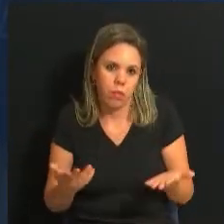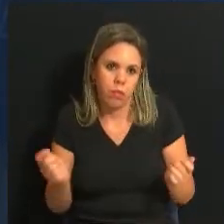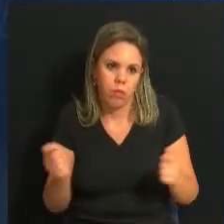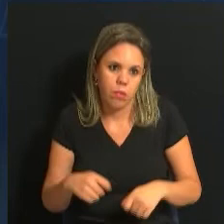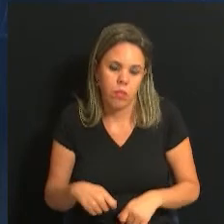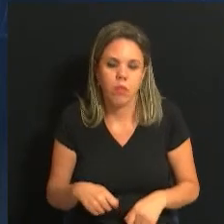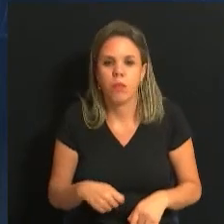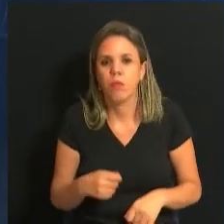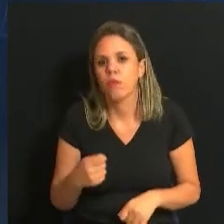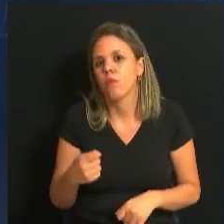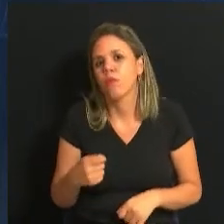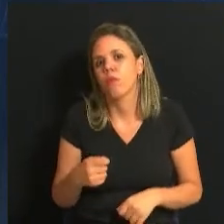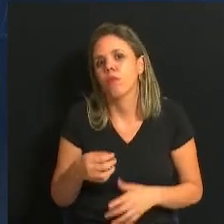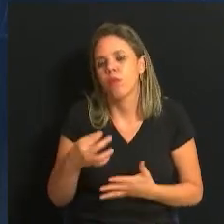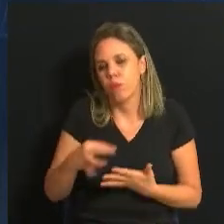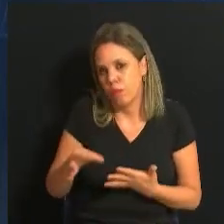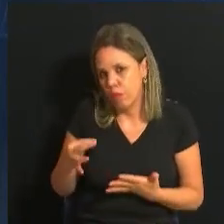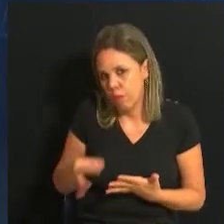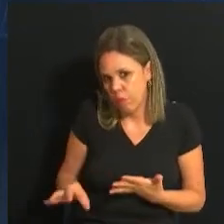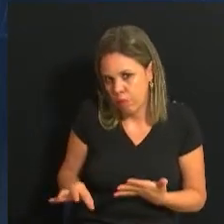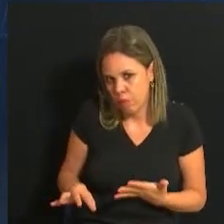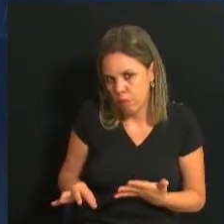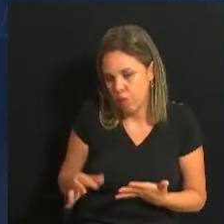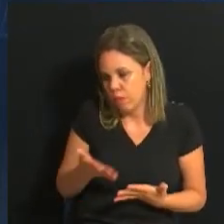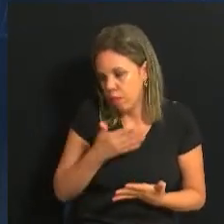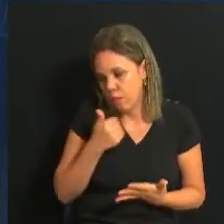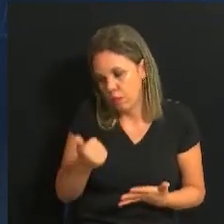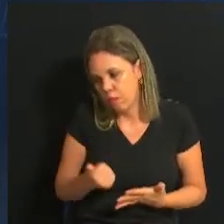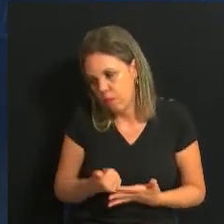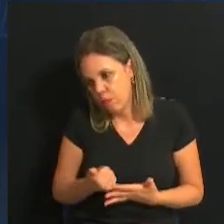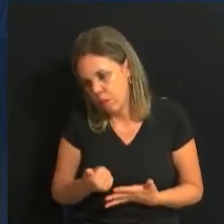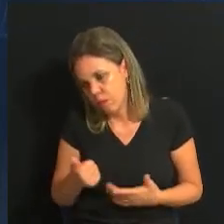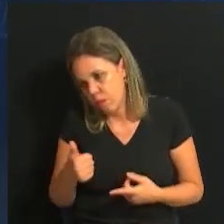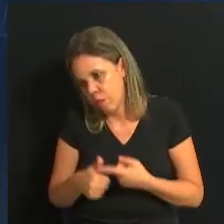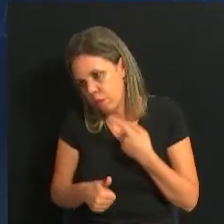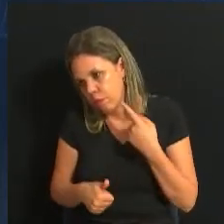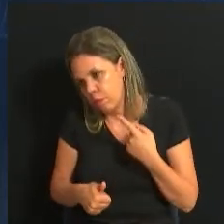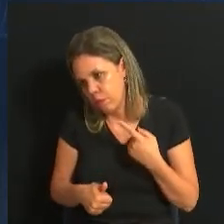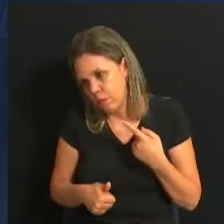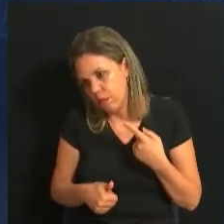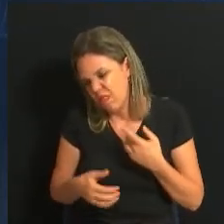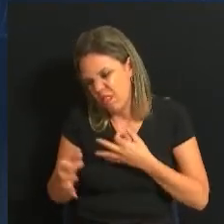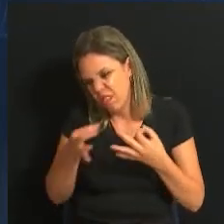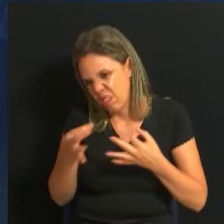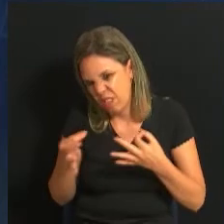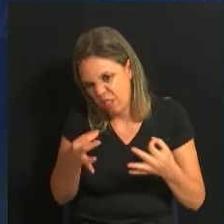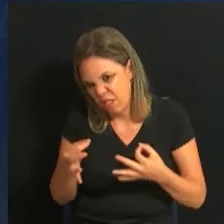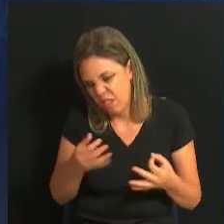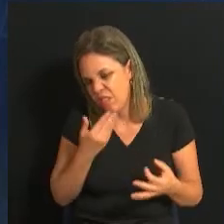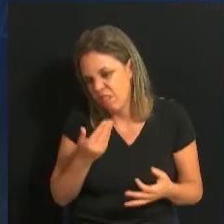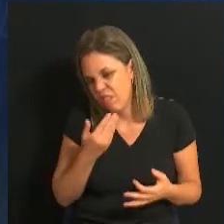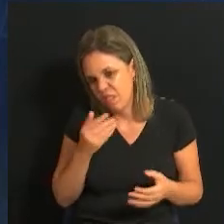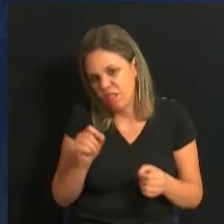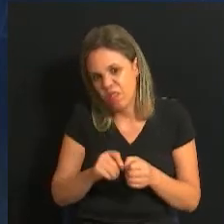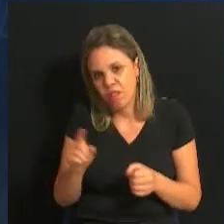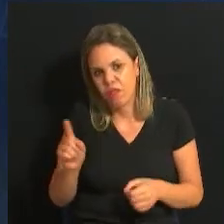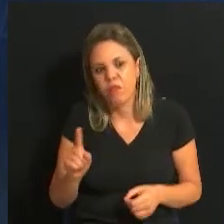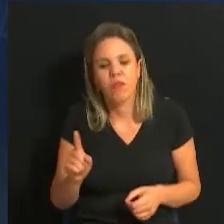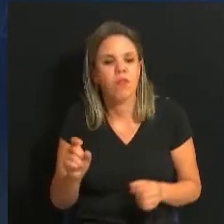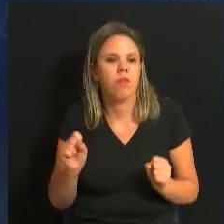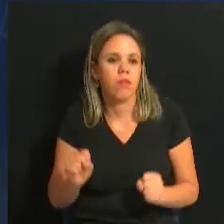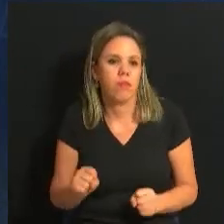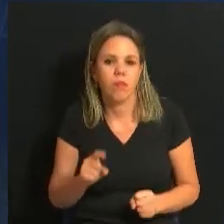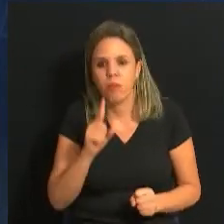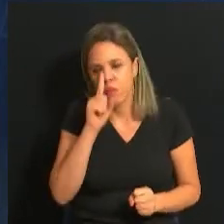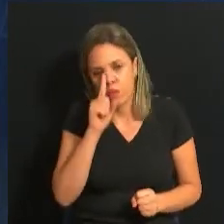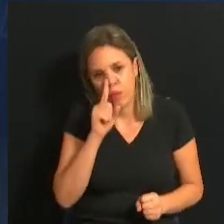de uma autocorreção para poder aprimorar. Primeiro, essa autocrítica, ela é fácil de fazer ou ela pode ser